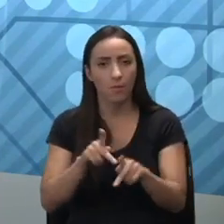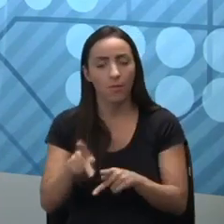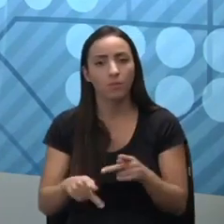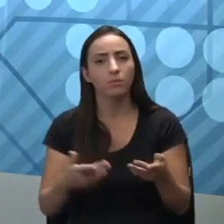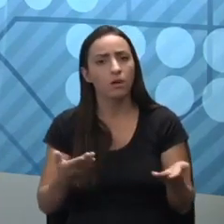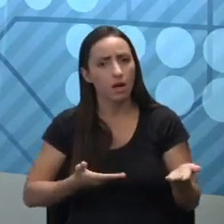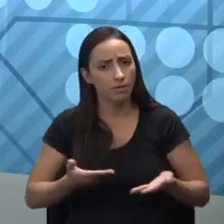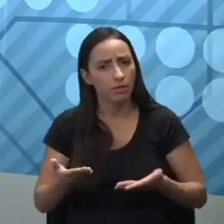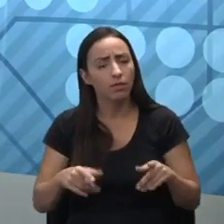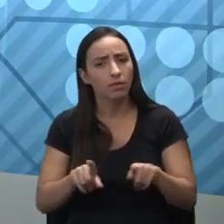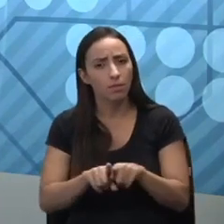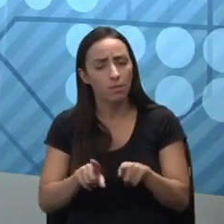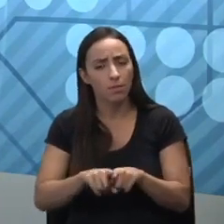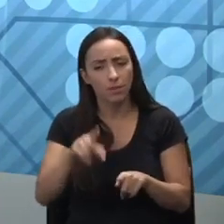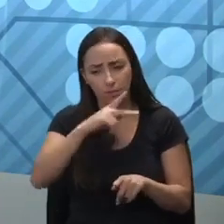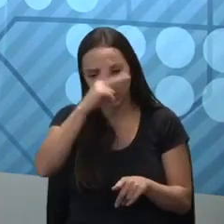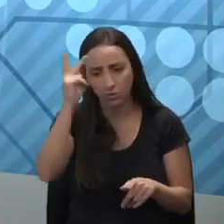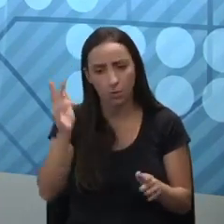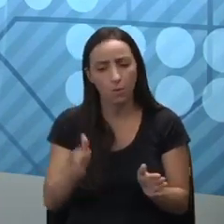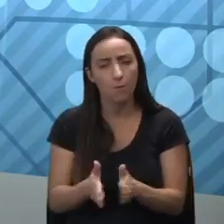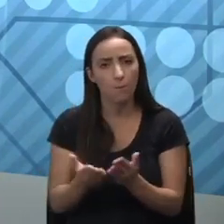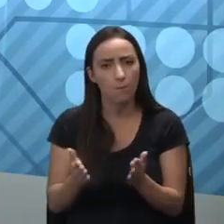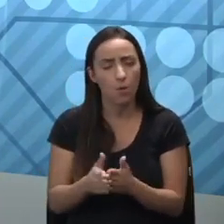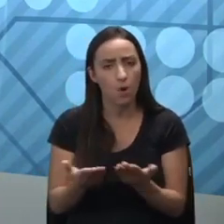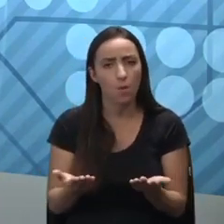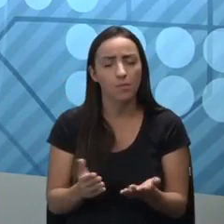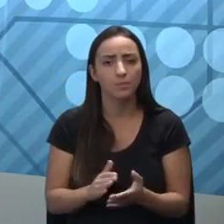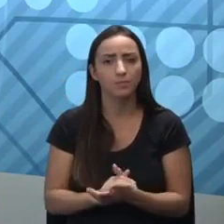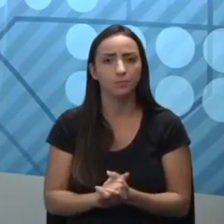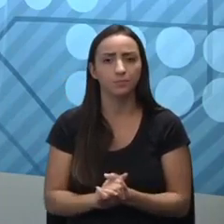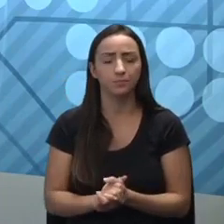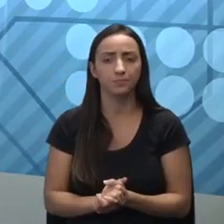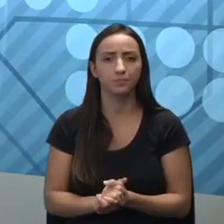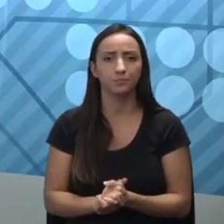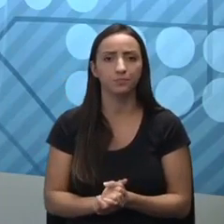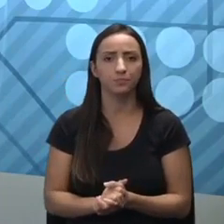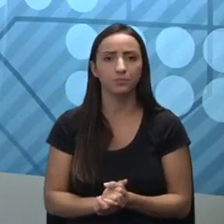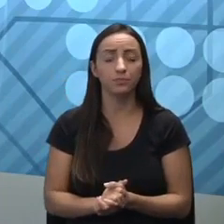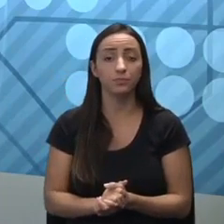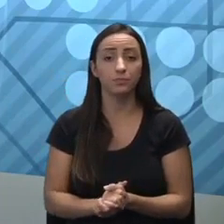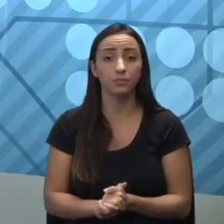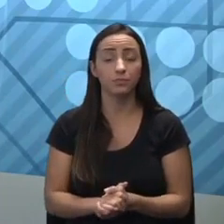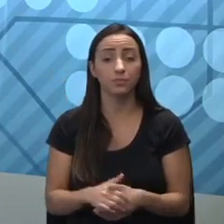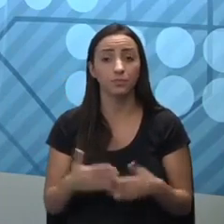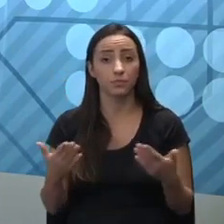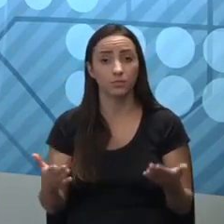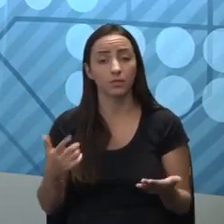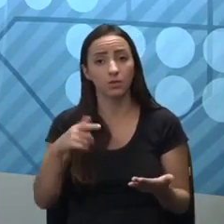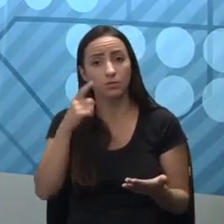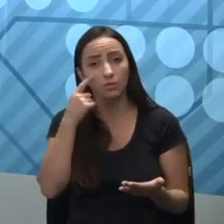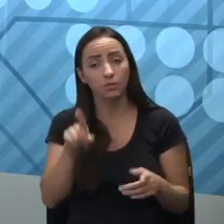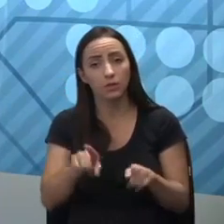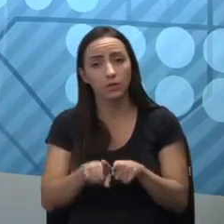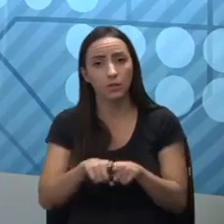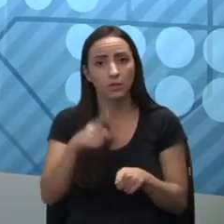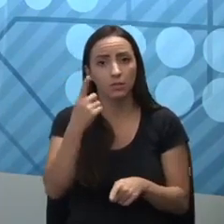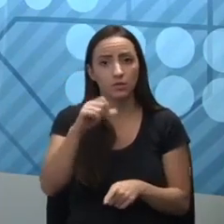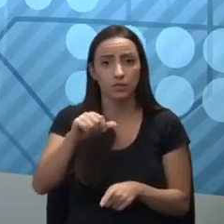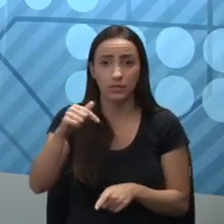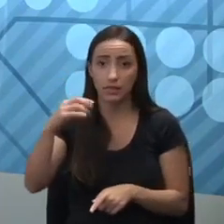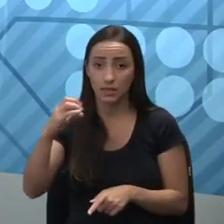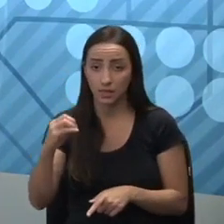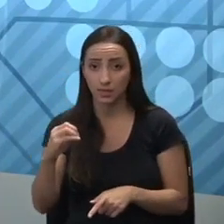atender também a camada mais pobre da população. E nós vimos que em